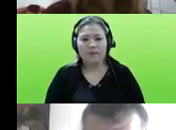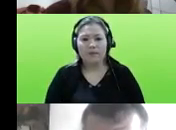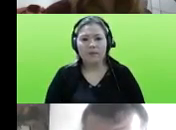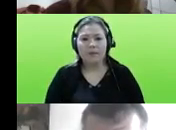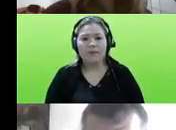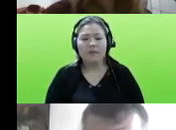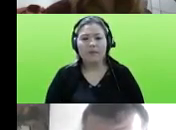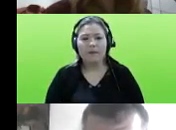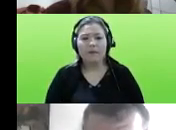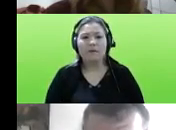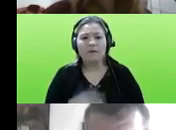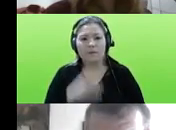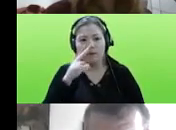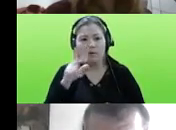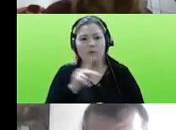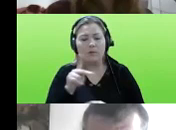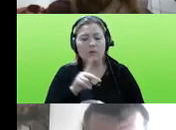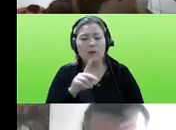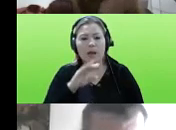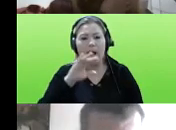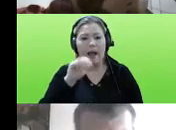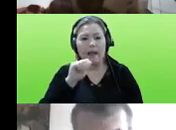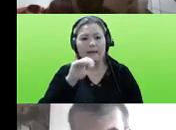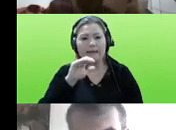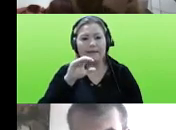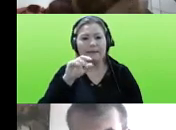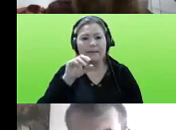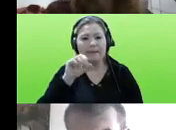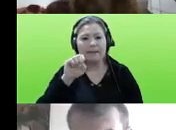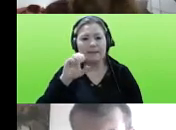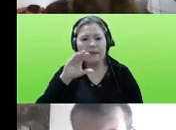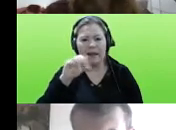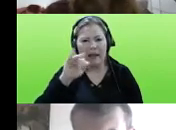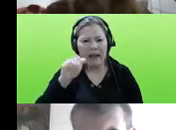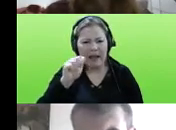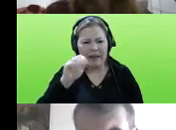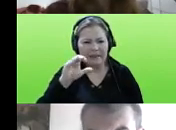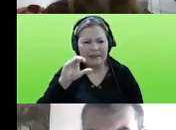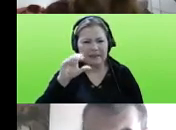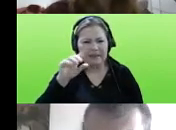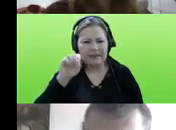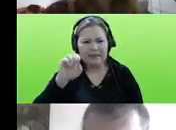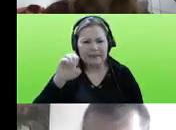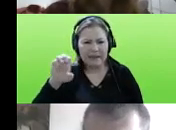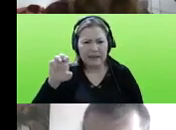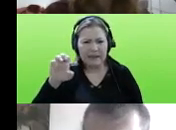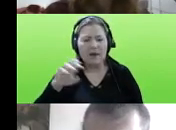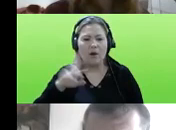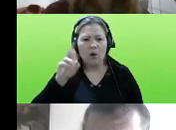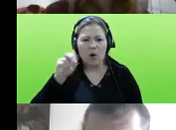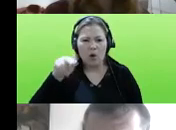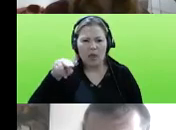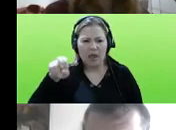proposição aí do professor Axel Honneth. E aí entramos num bloco um pouco mais amplo, que no fundo está